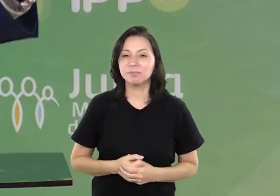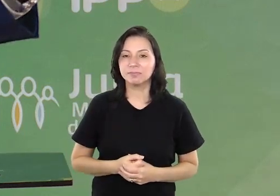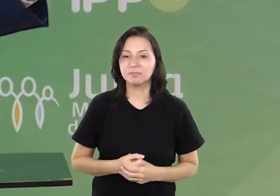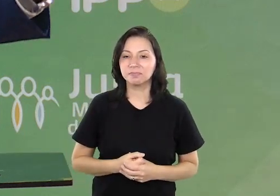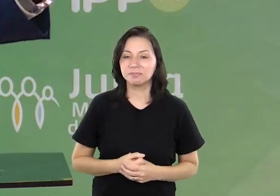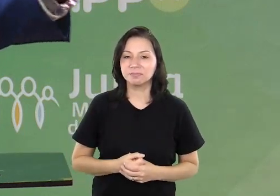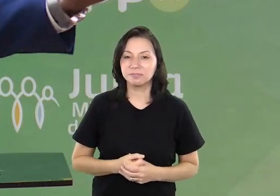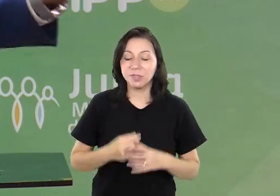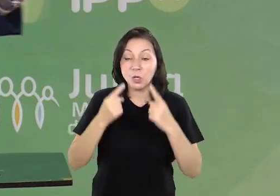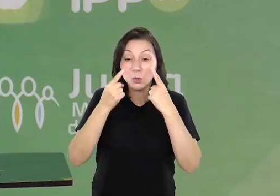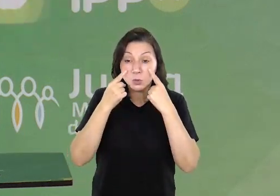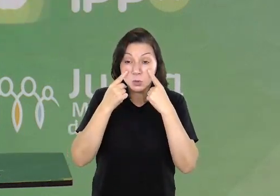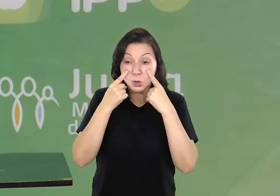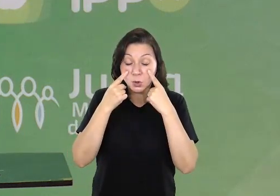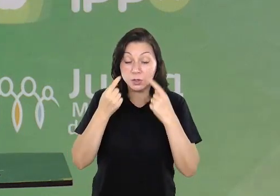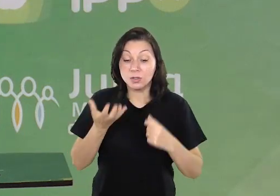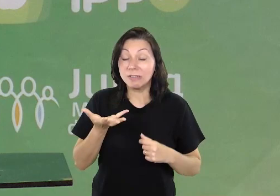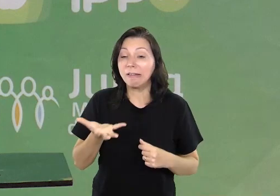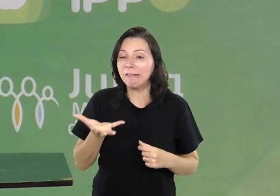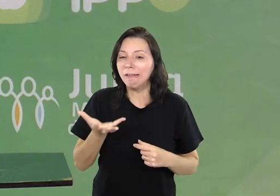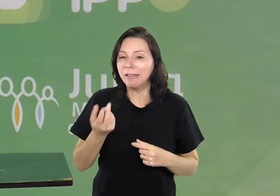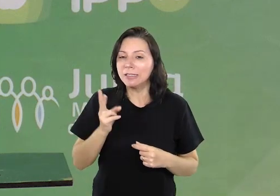os olhos são insaciáveis